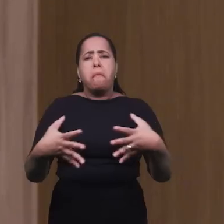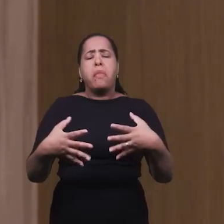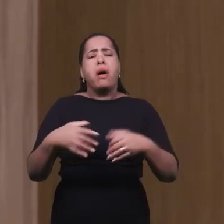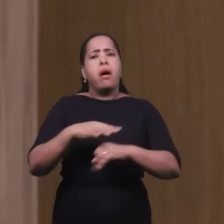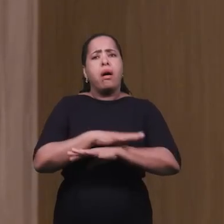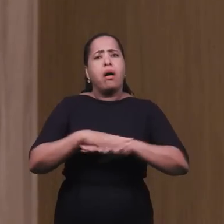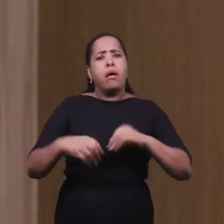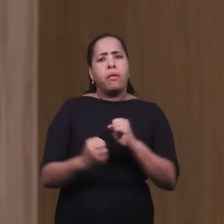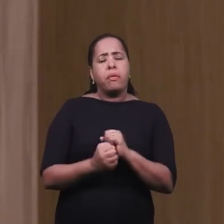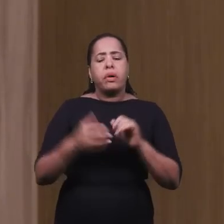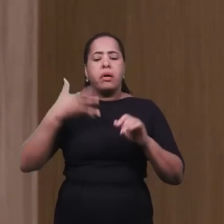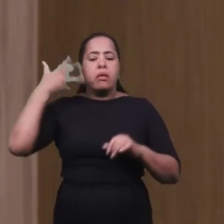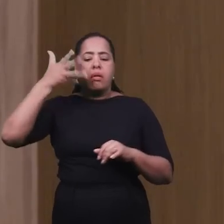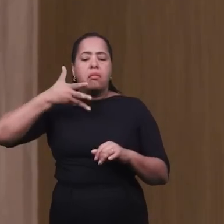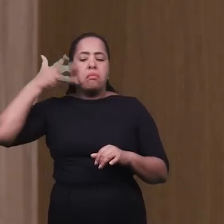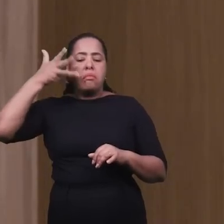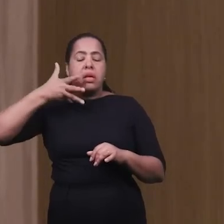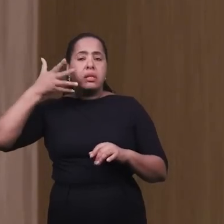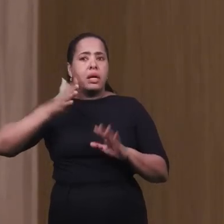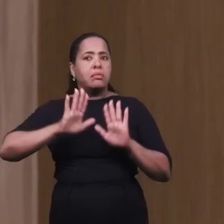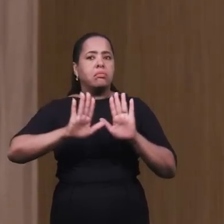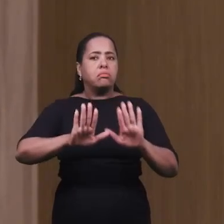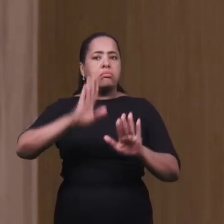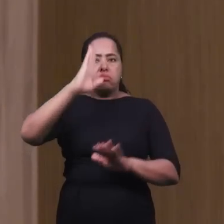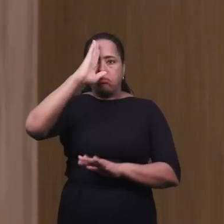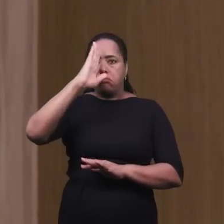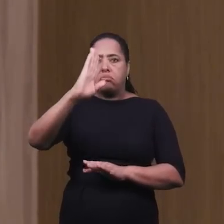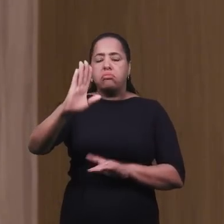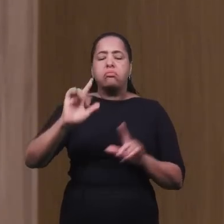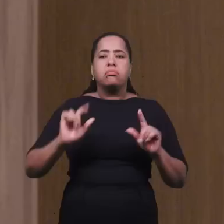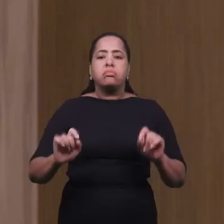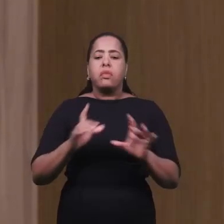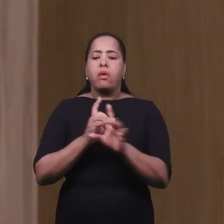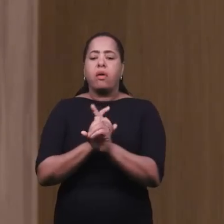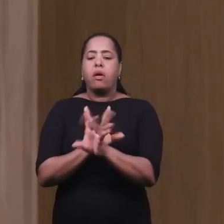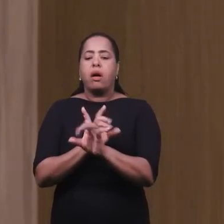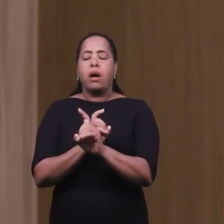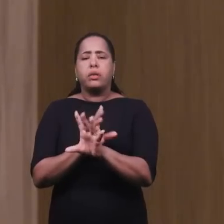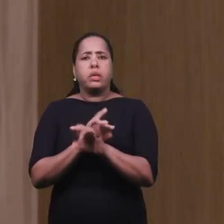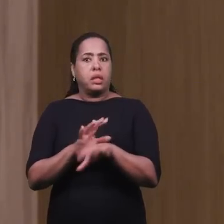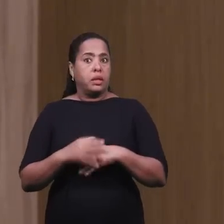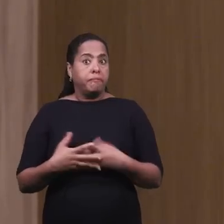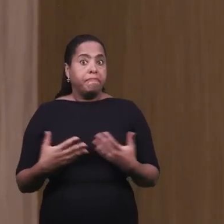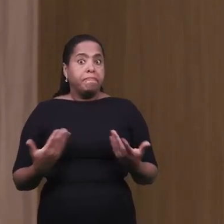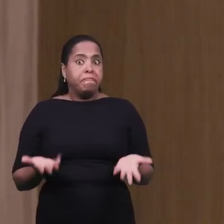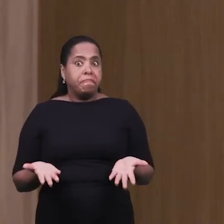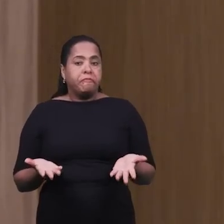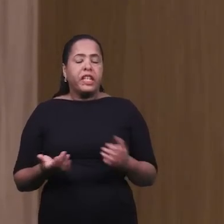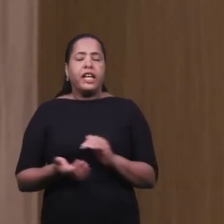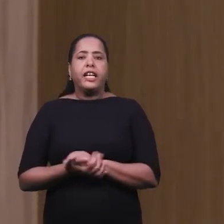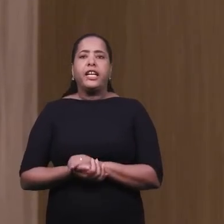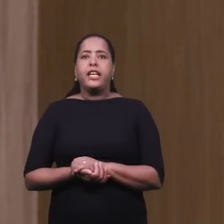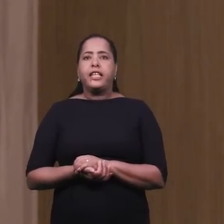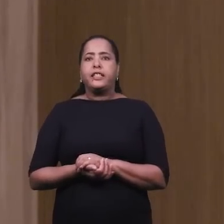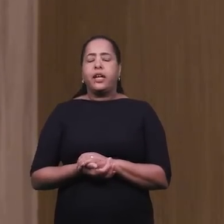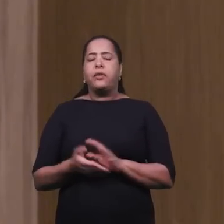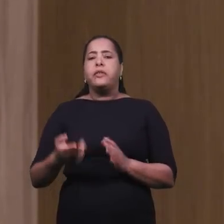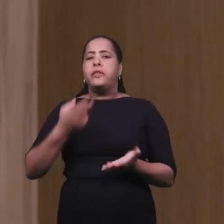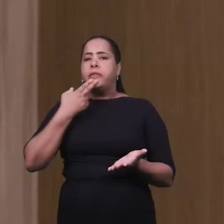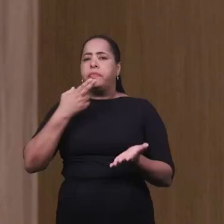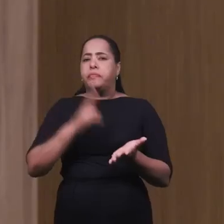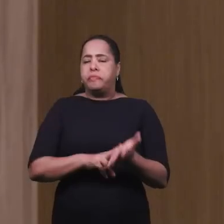Deus operava curas por intermédio deles, as mensagens, mas principalmente a doutrina. Aí você vai